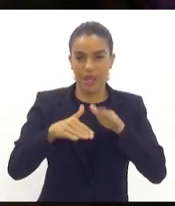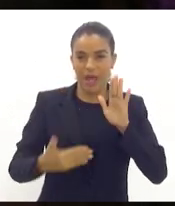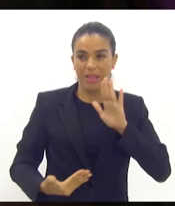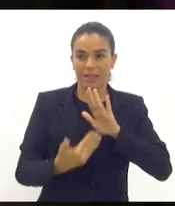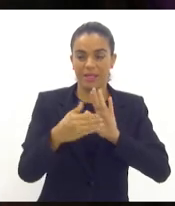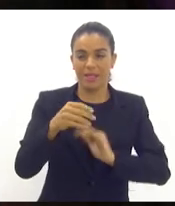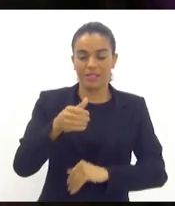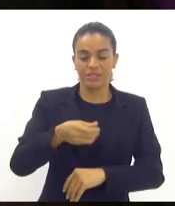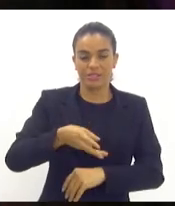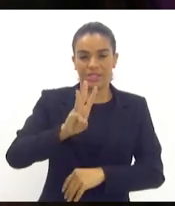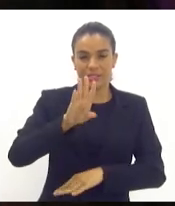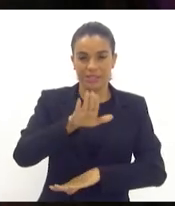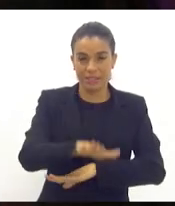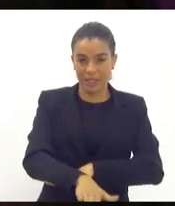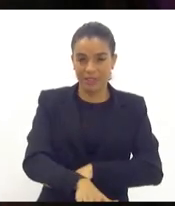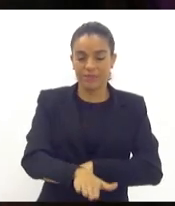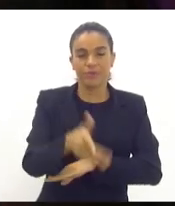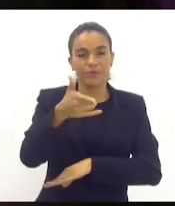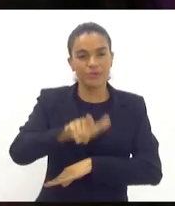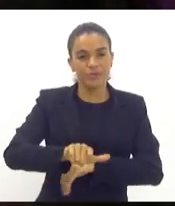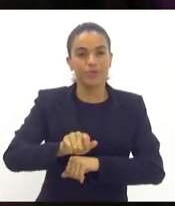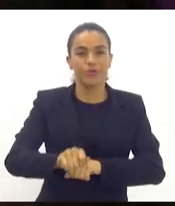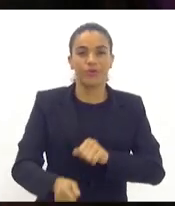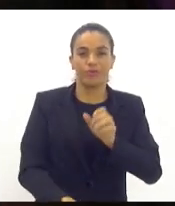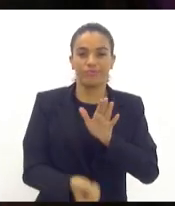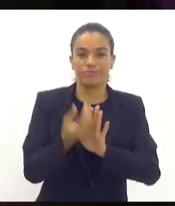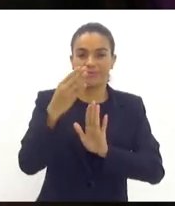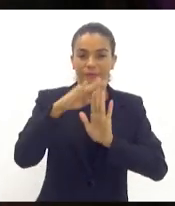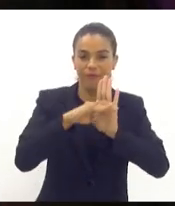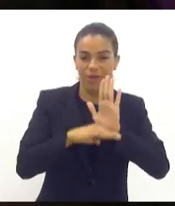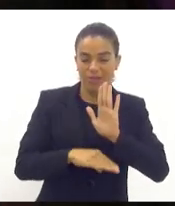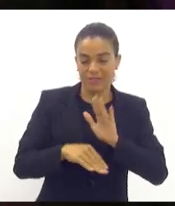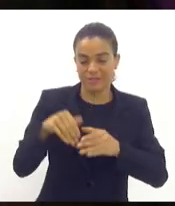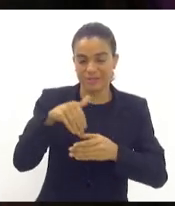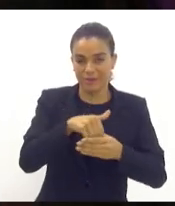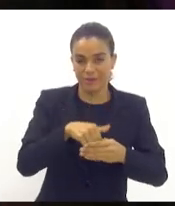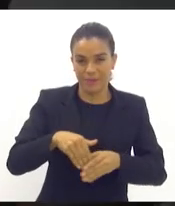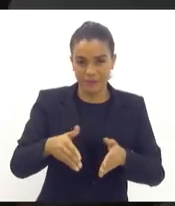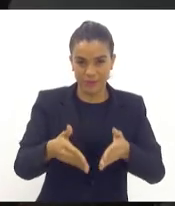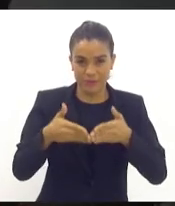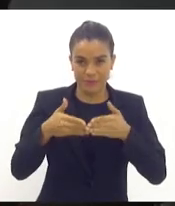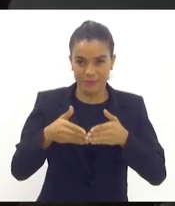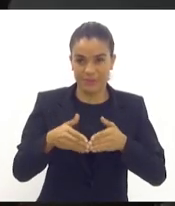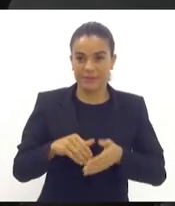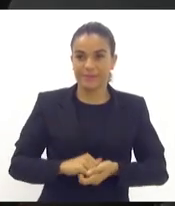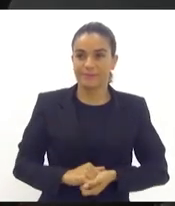às 15 horas, quando retornaremos com a ordem do dia. Está suspensa a sessão.